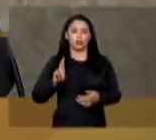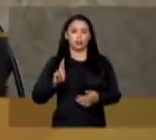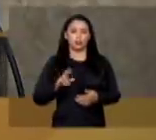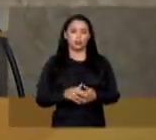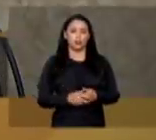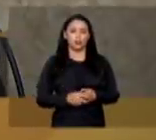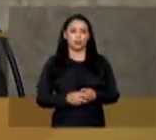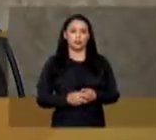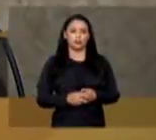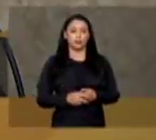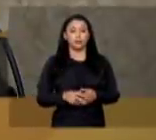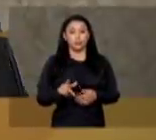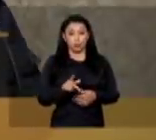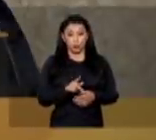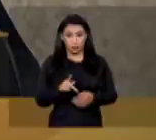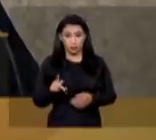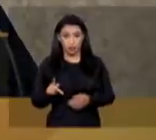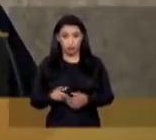Senhor presidente.